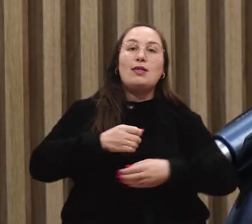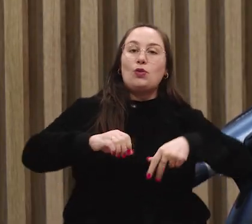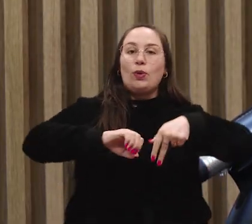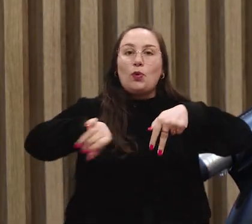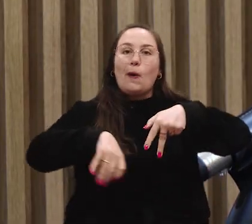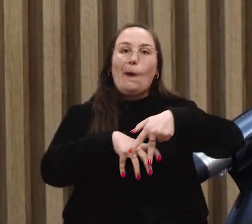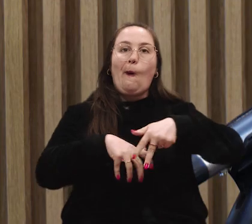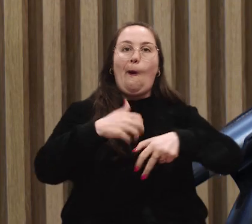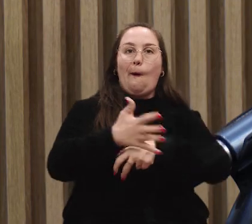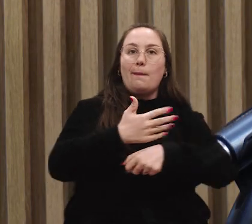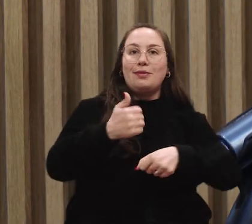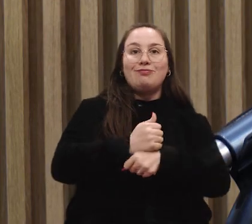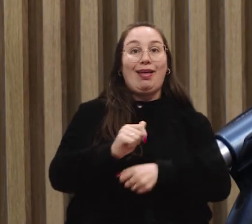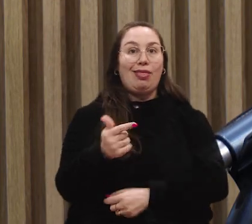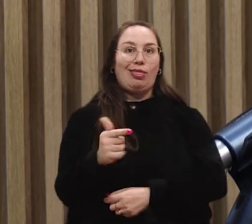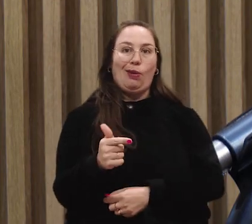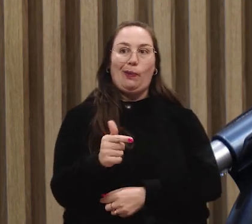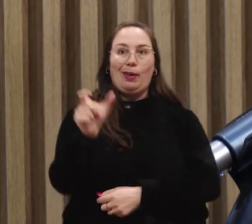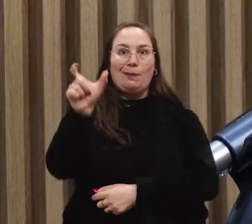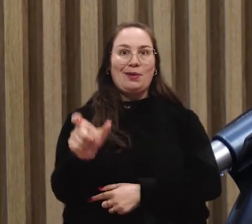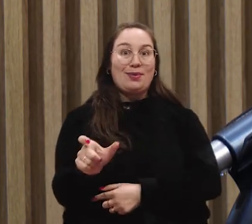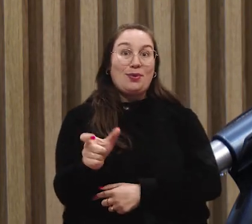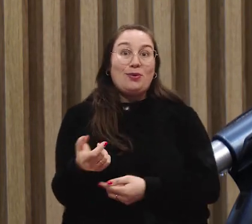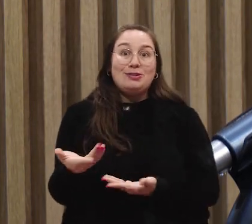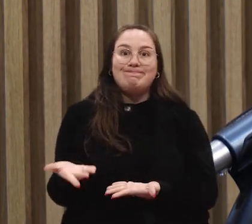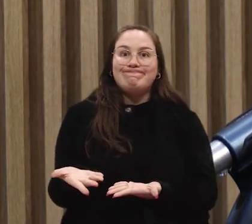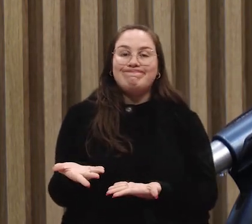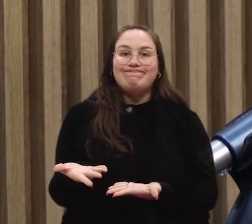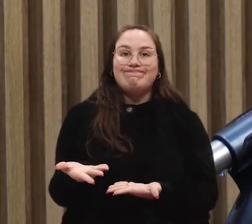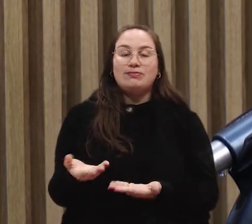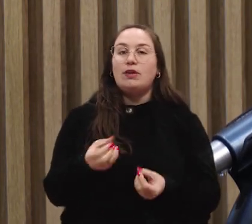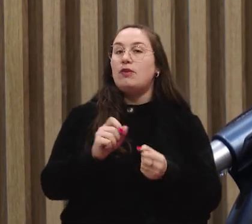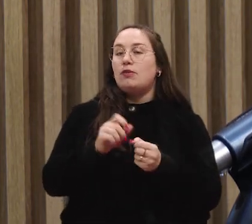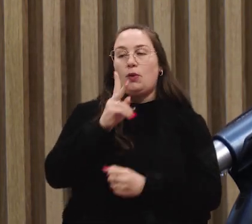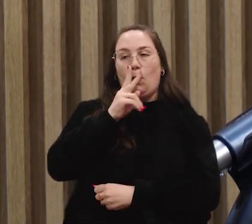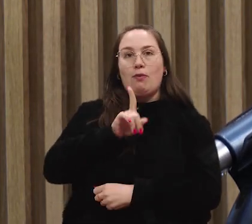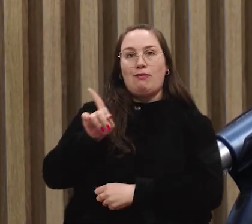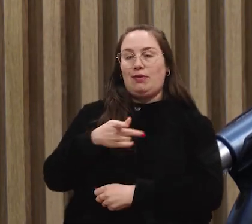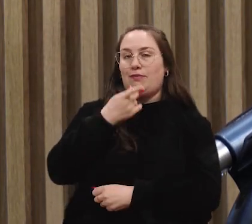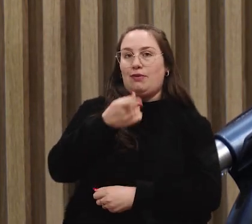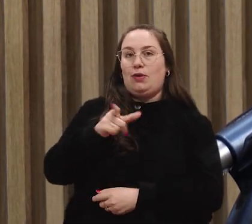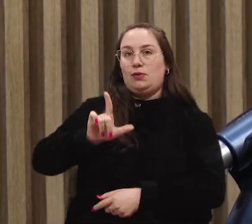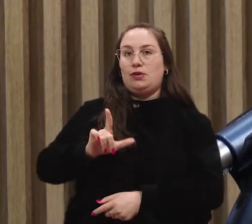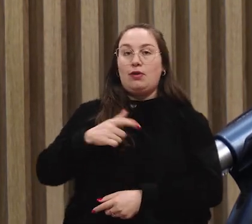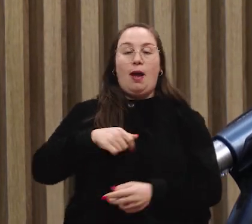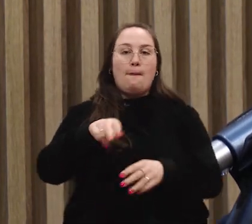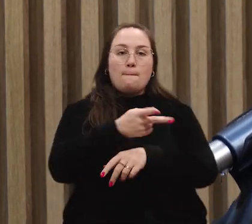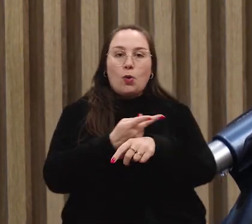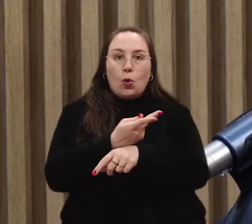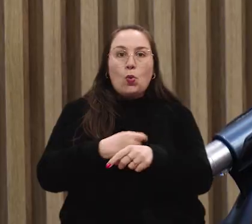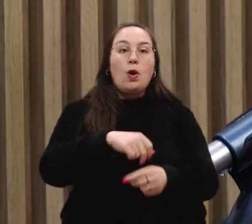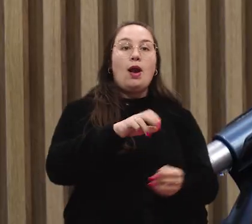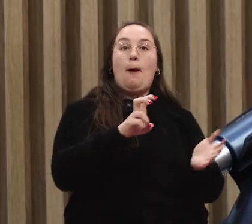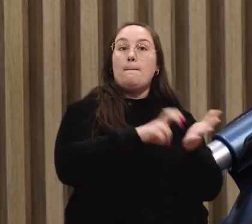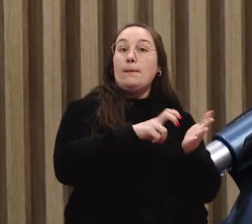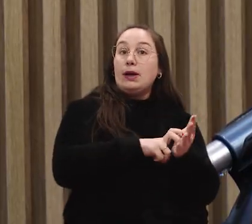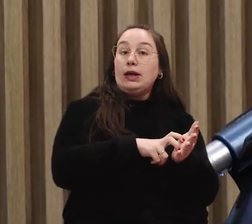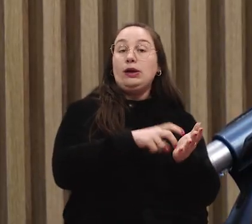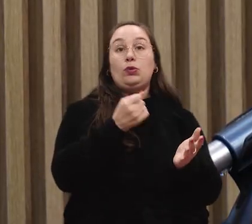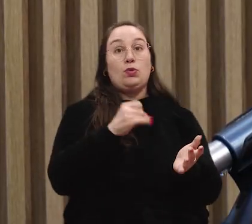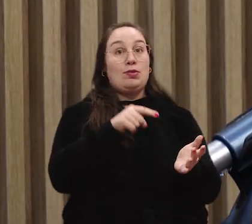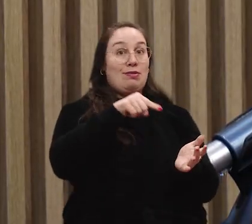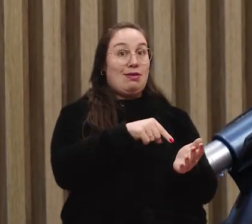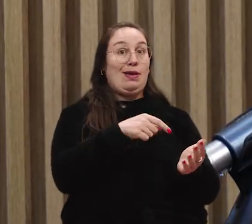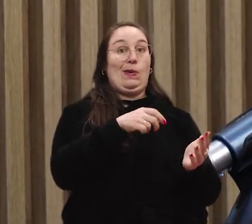golpe e fraude, você não tem. Aí, realmente, é o que o doutor Dagoberto falou, que é procurar o banco, se for o caso de um